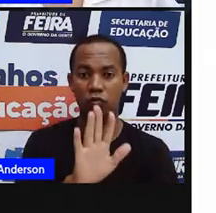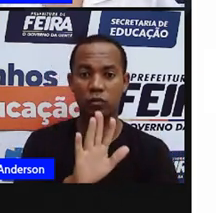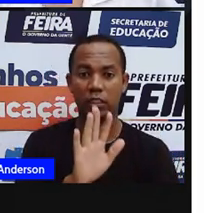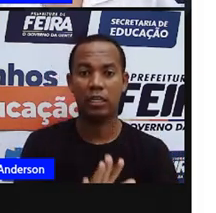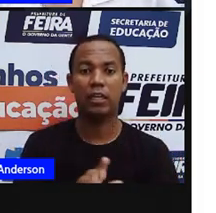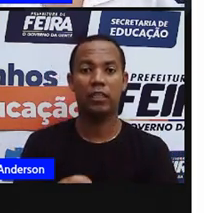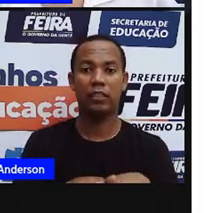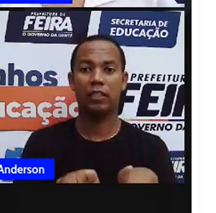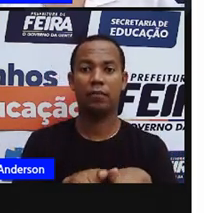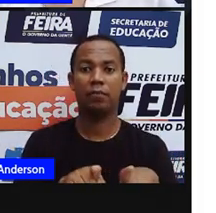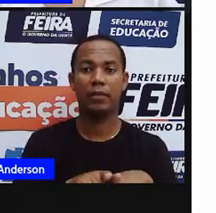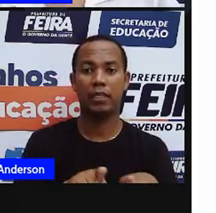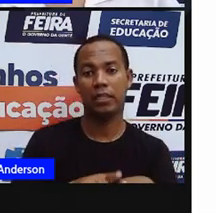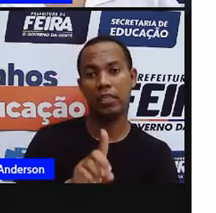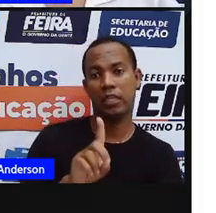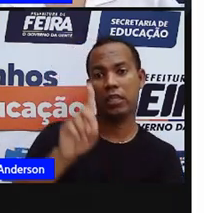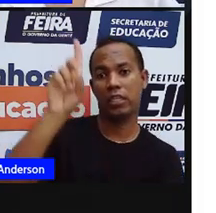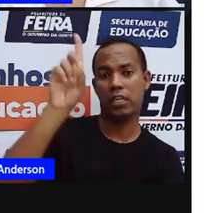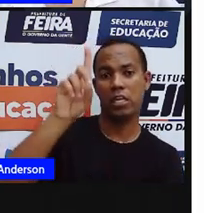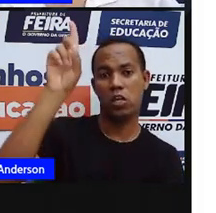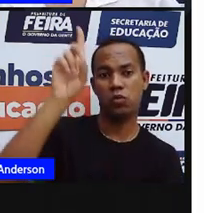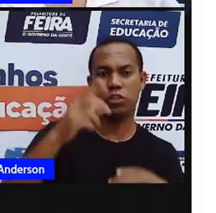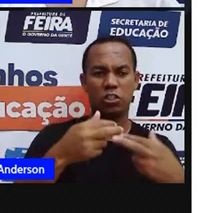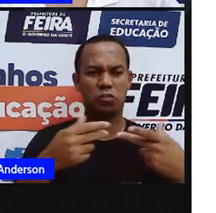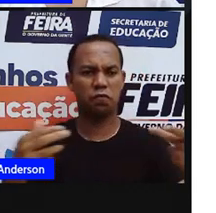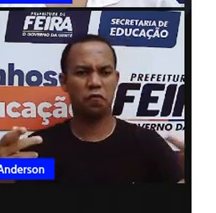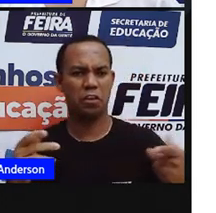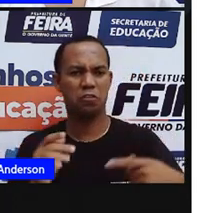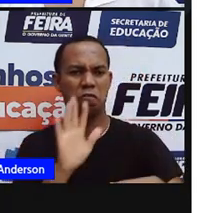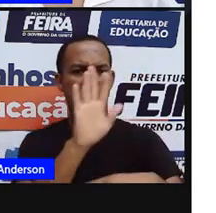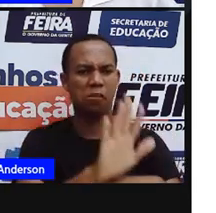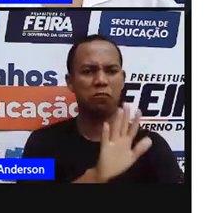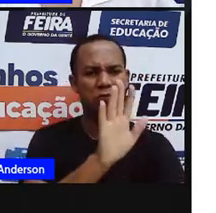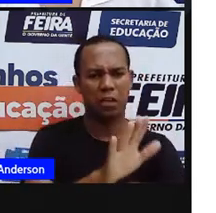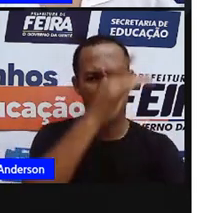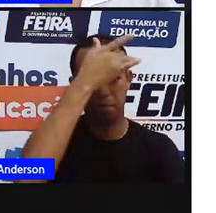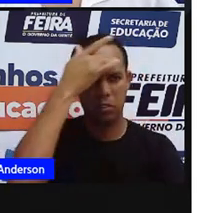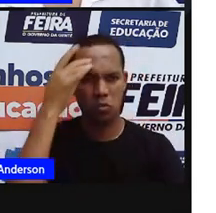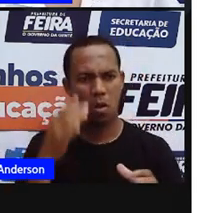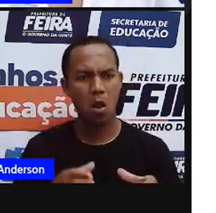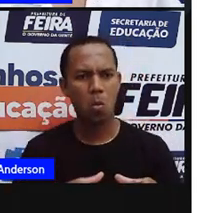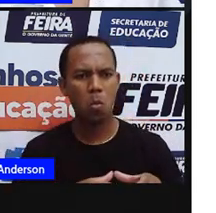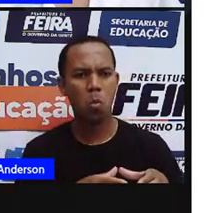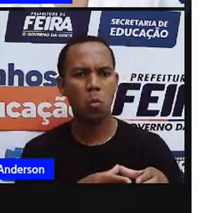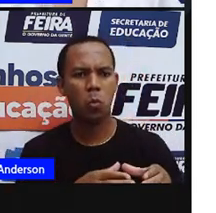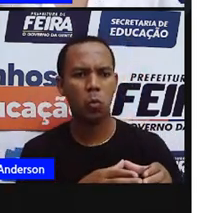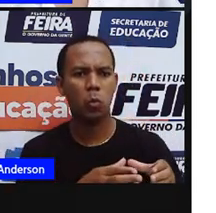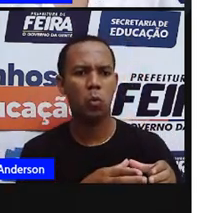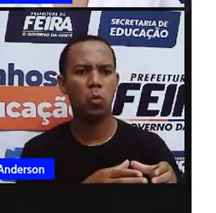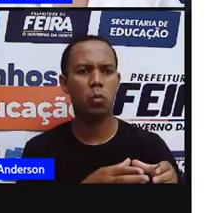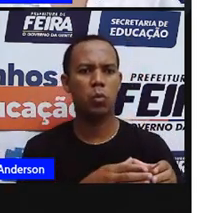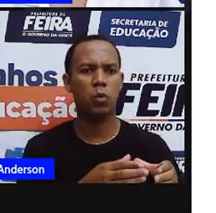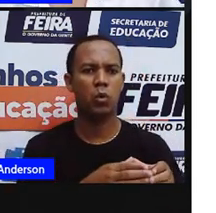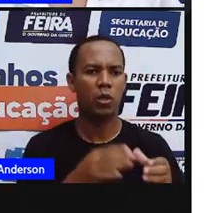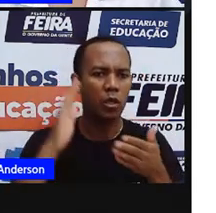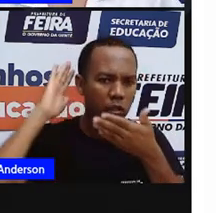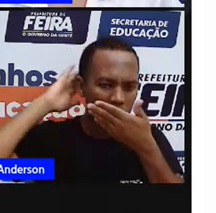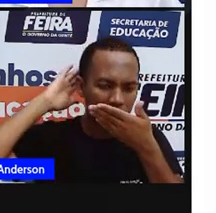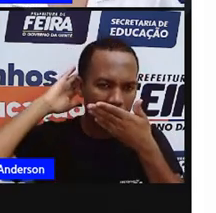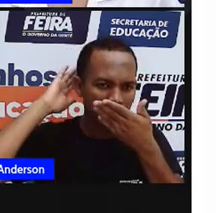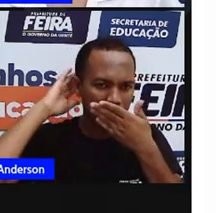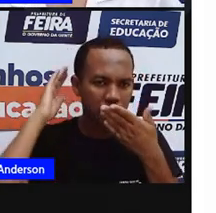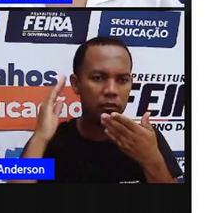deuses protetores da tribo. Então, assim, de acordo com as crenças deles, existem esses espíritos, né,